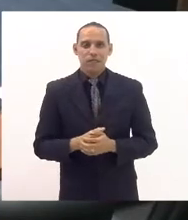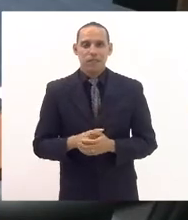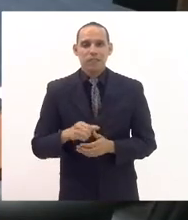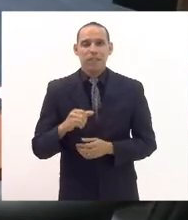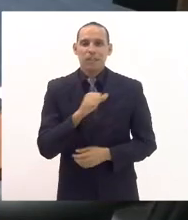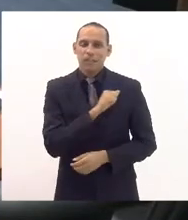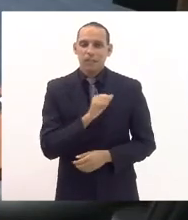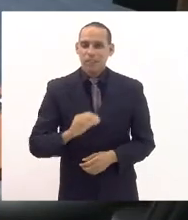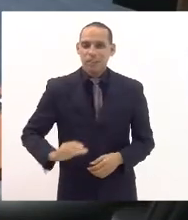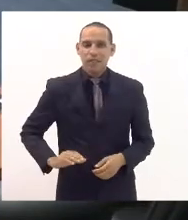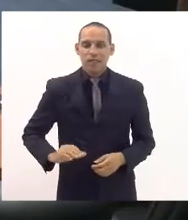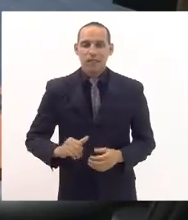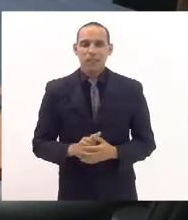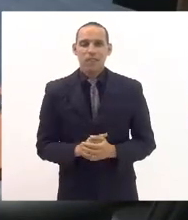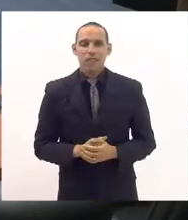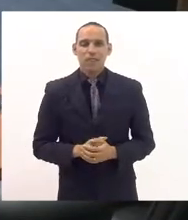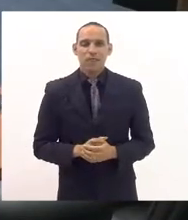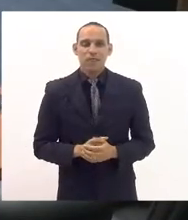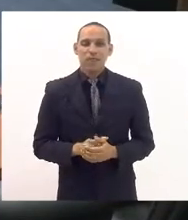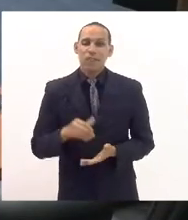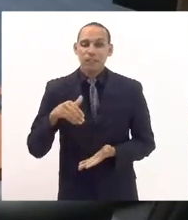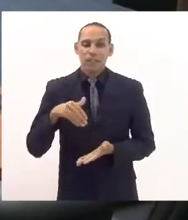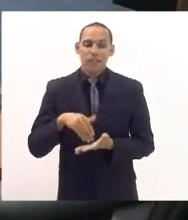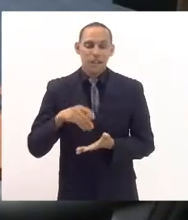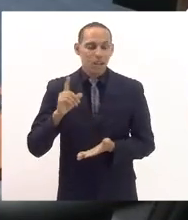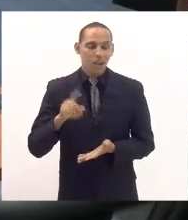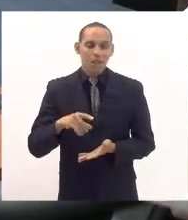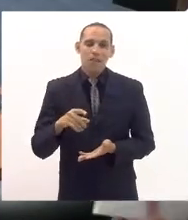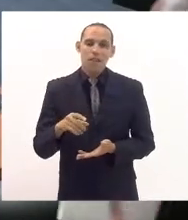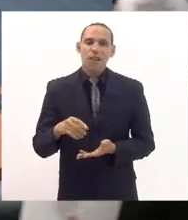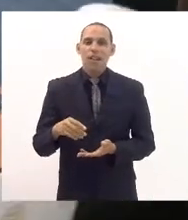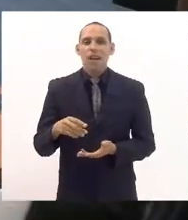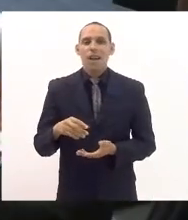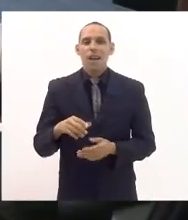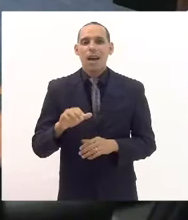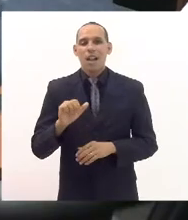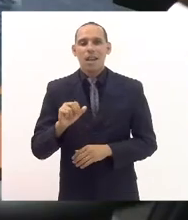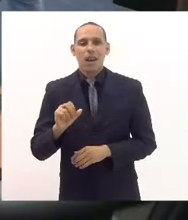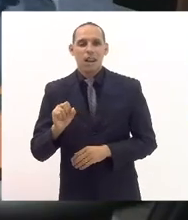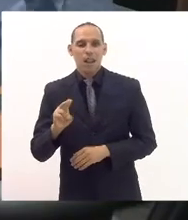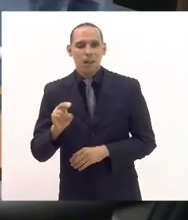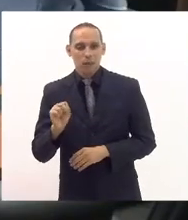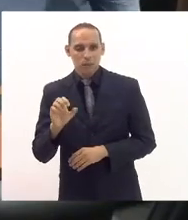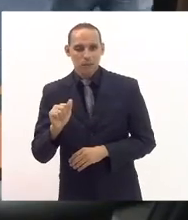Siciliano final das contas é uma causa Nobre né presente e